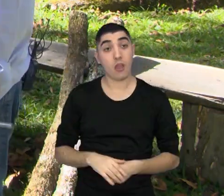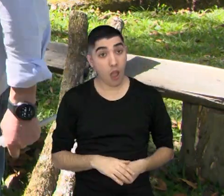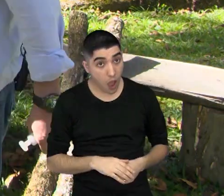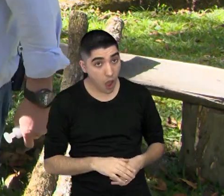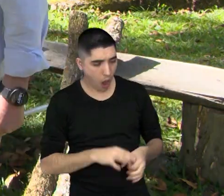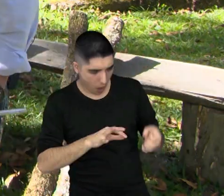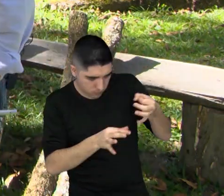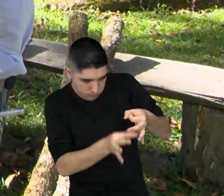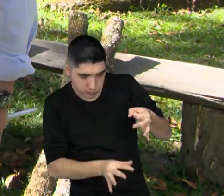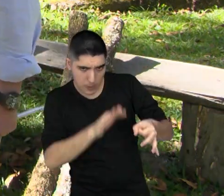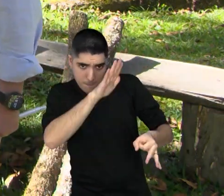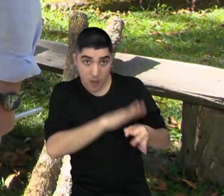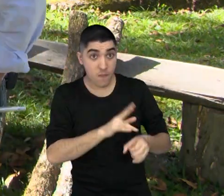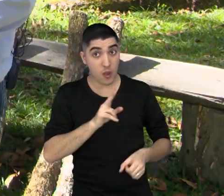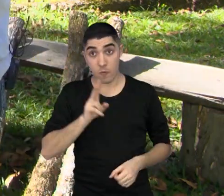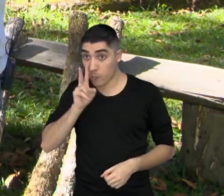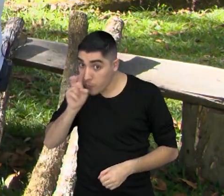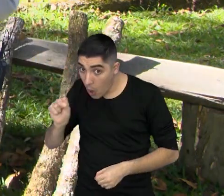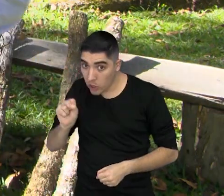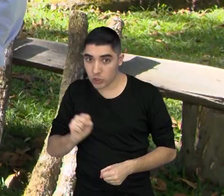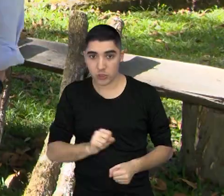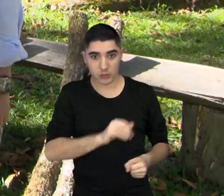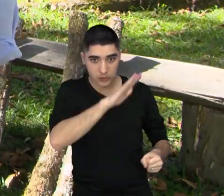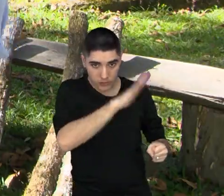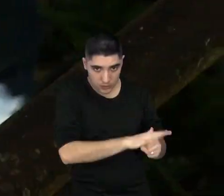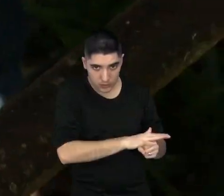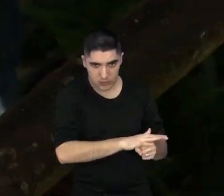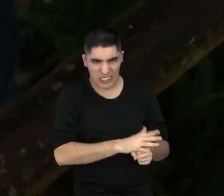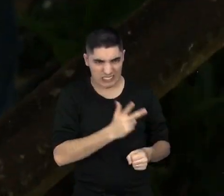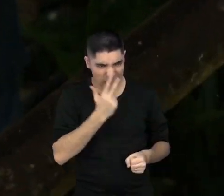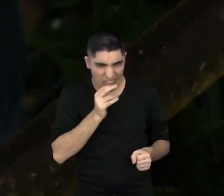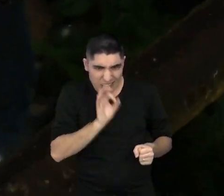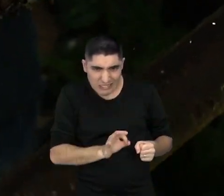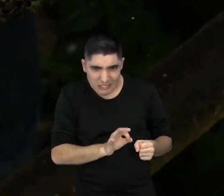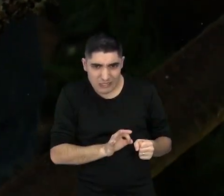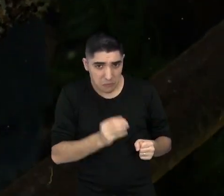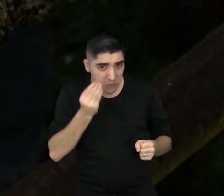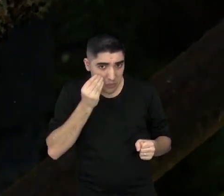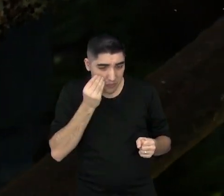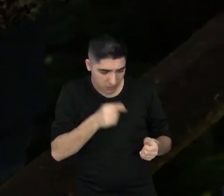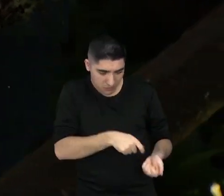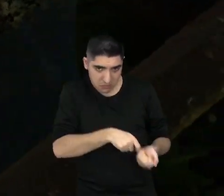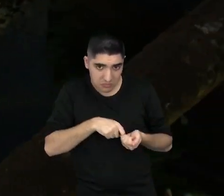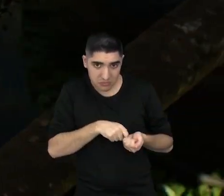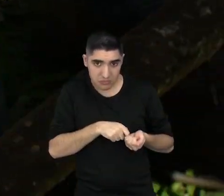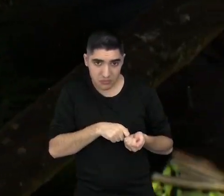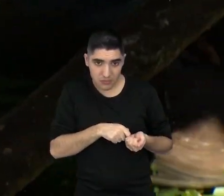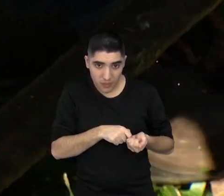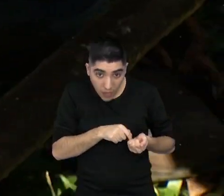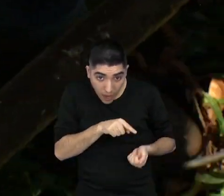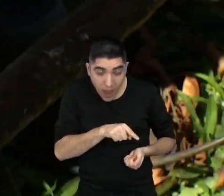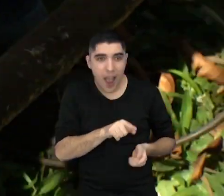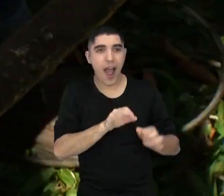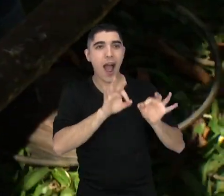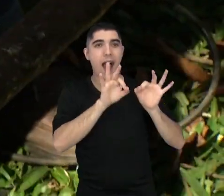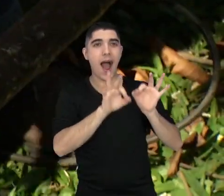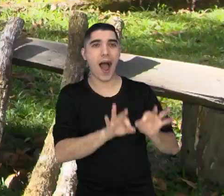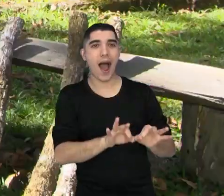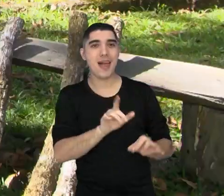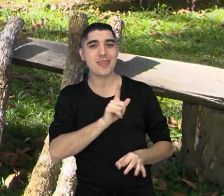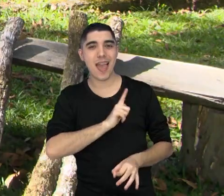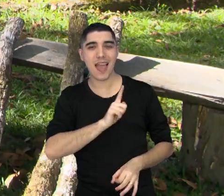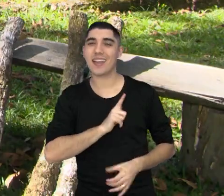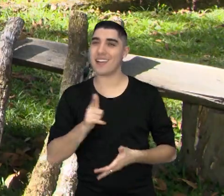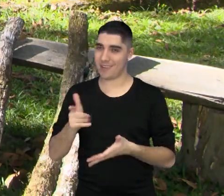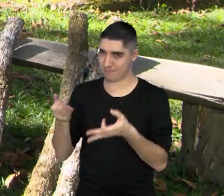Ah, bate. Bate com Aqui, força. Com força. Opa! Será que foi? Posso tirar pra ver? Pode tirar. Ah!